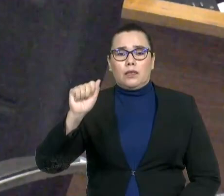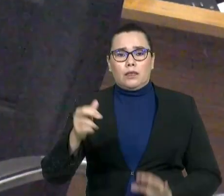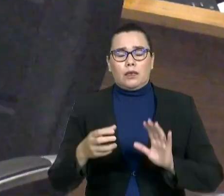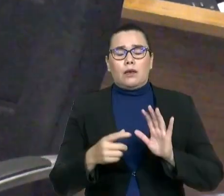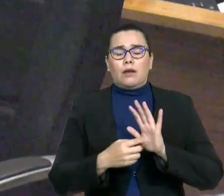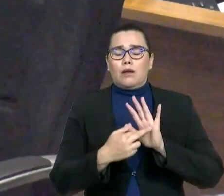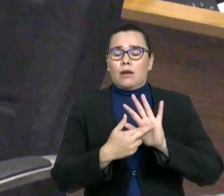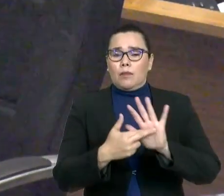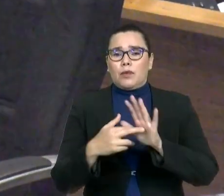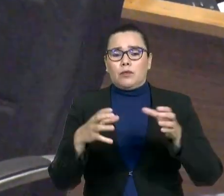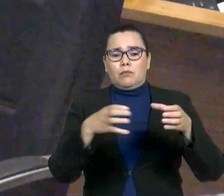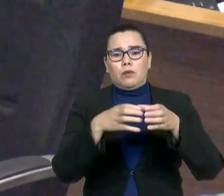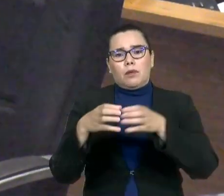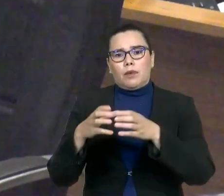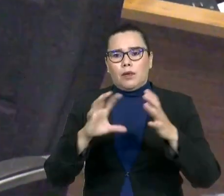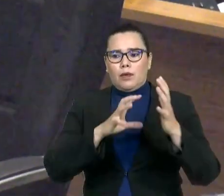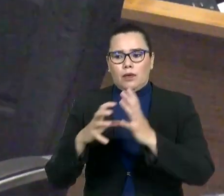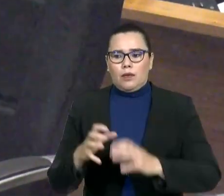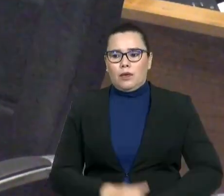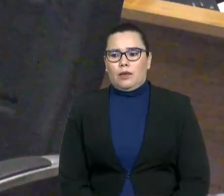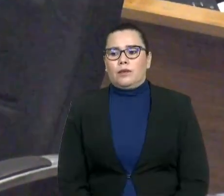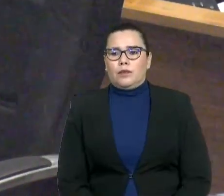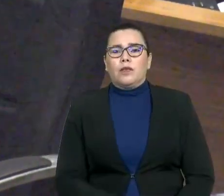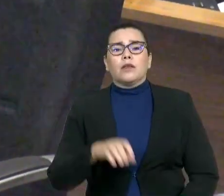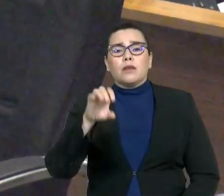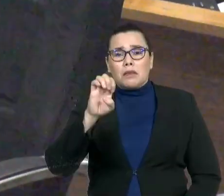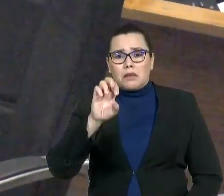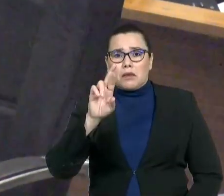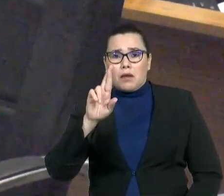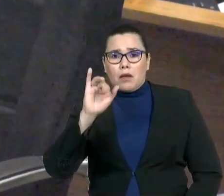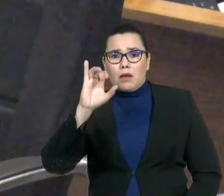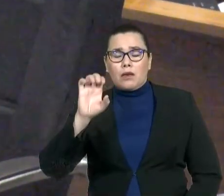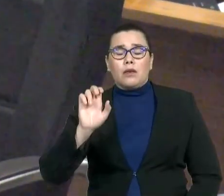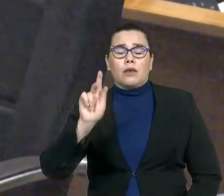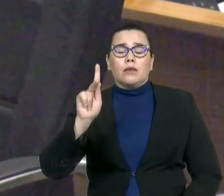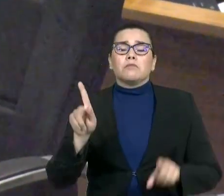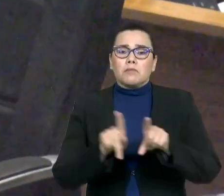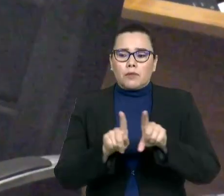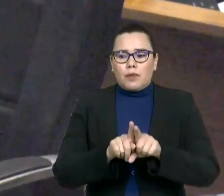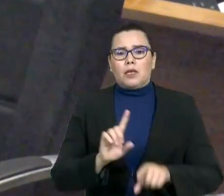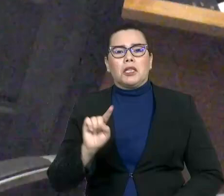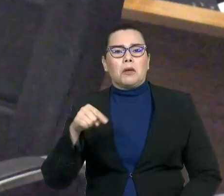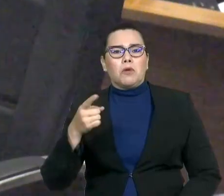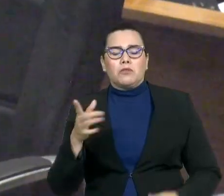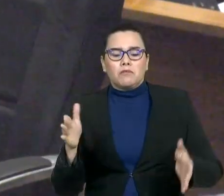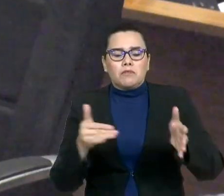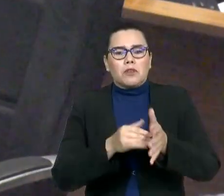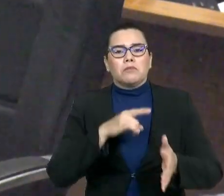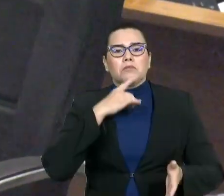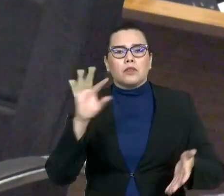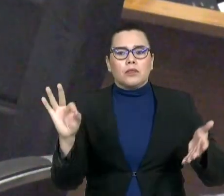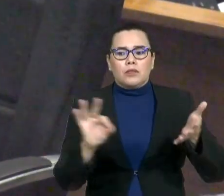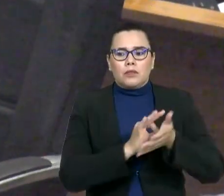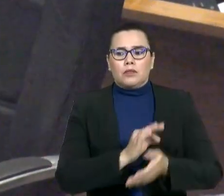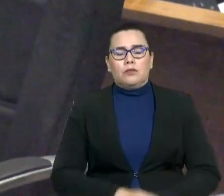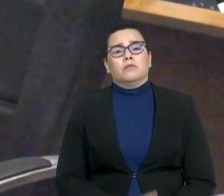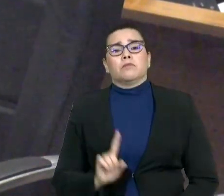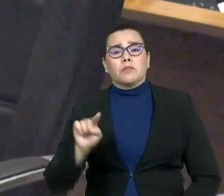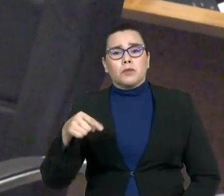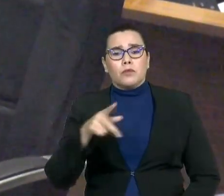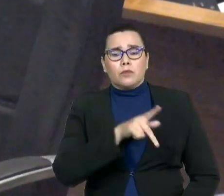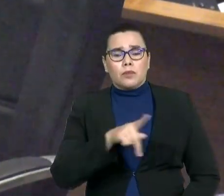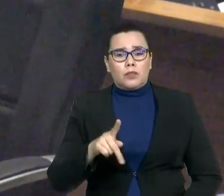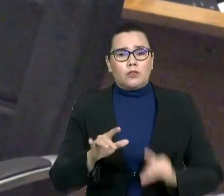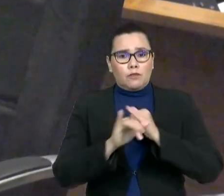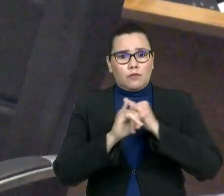falaram pelo Bloco União Democrática. No expediente final, não houve oradores inscritos. Nos termos de regimento interno, o presidente determinou a inclusão da ordem do